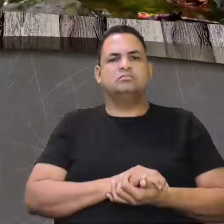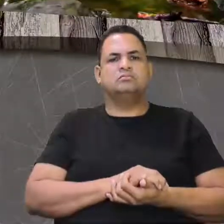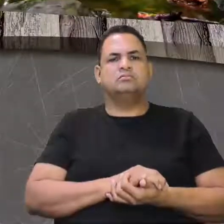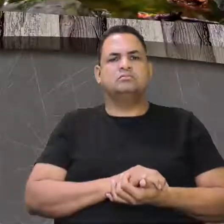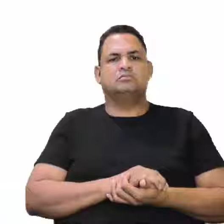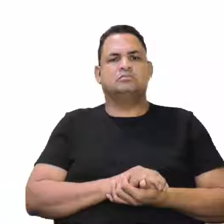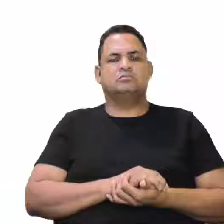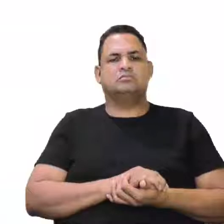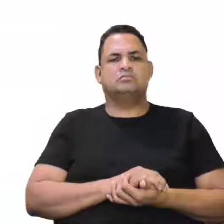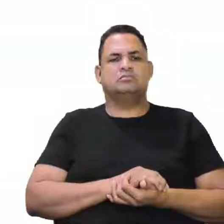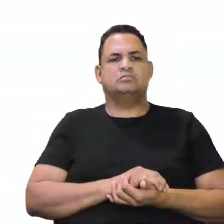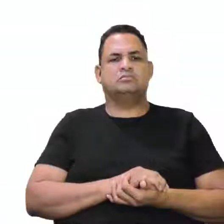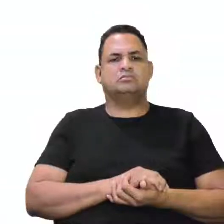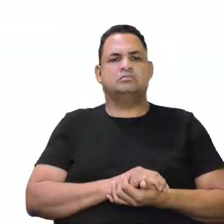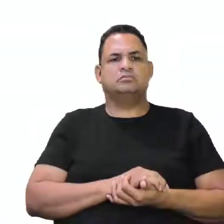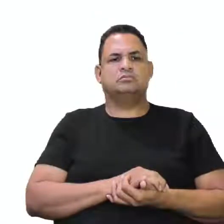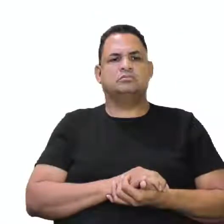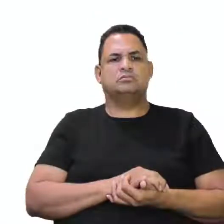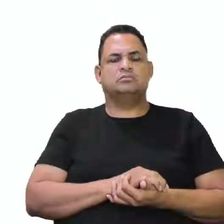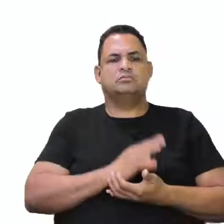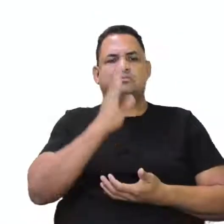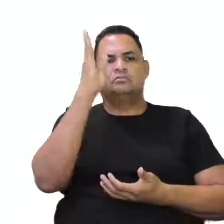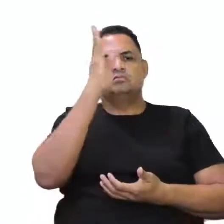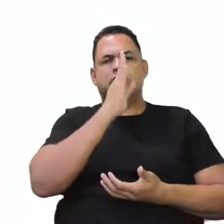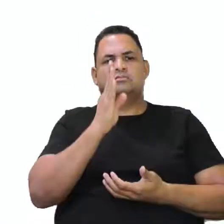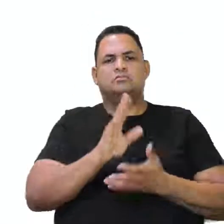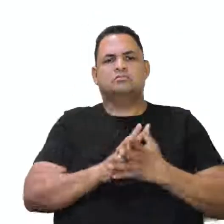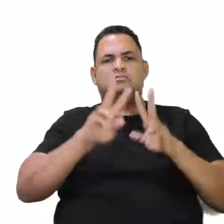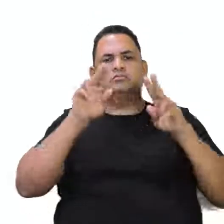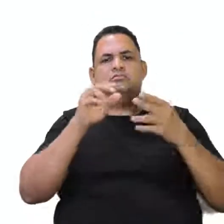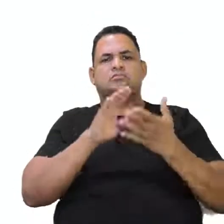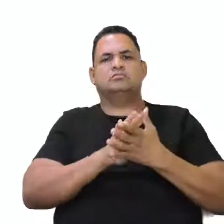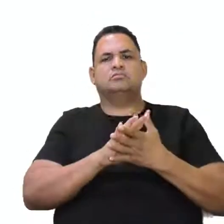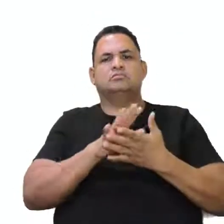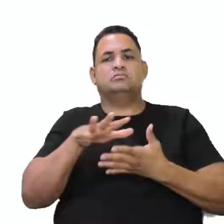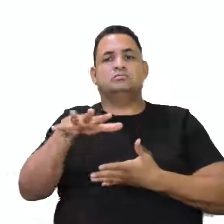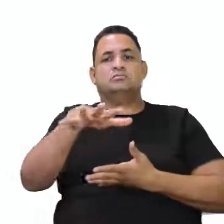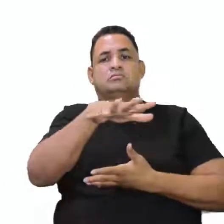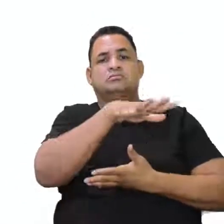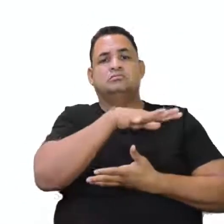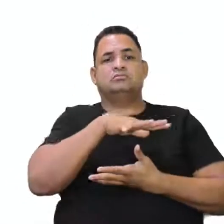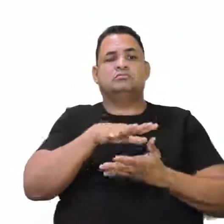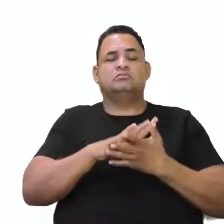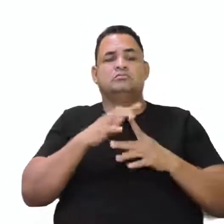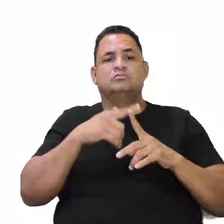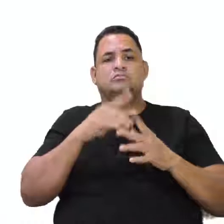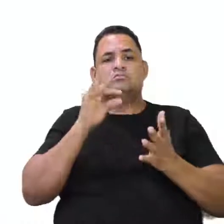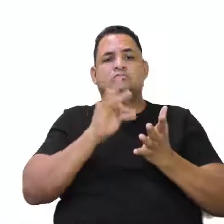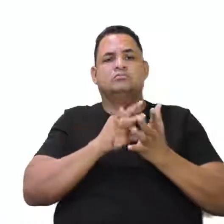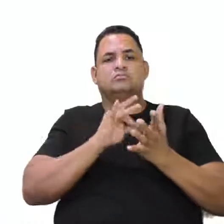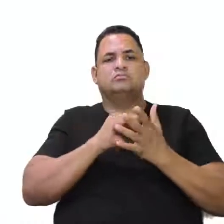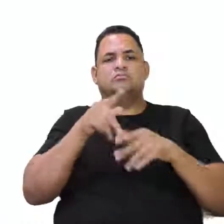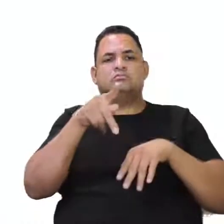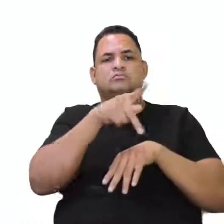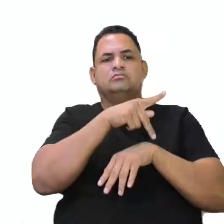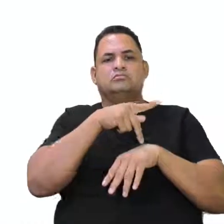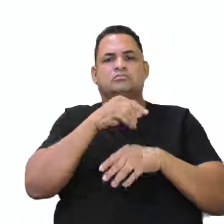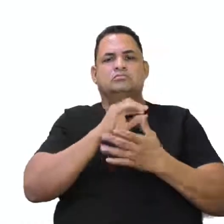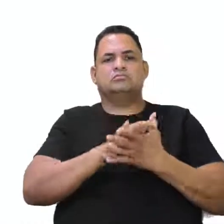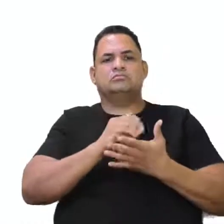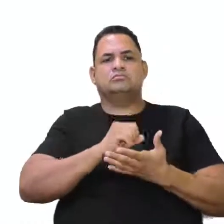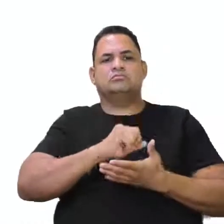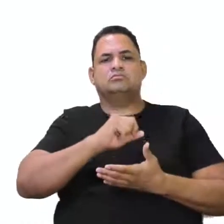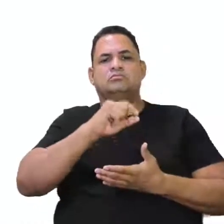Vamos lá, então? Olha lá. No Brasil, o tema ganha uma dimensão enorme devido ao fato de esse ser o país